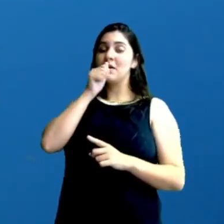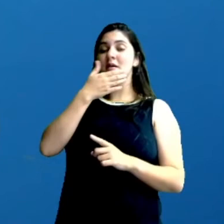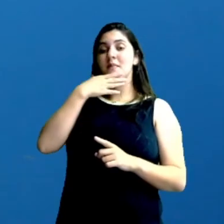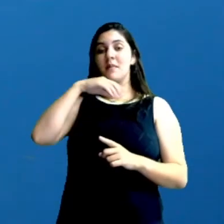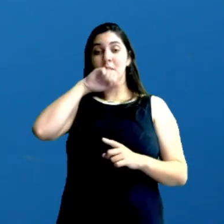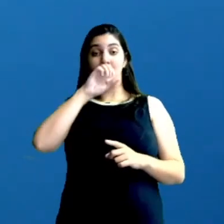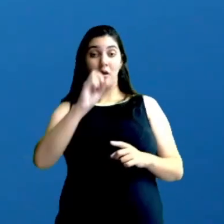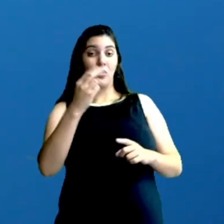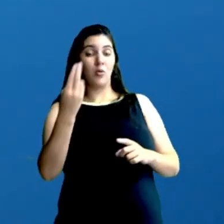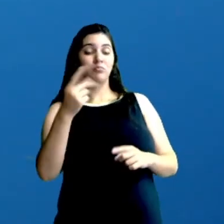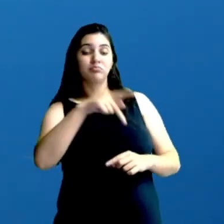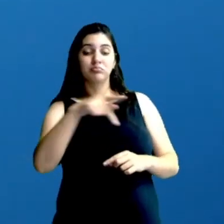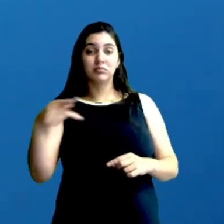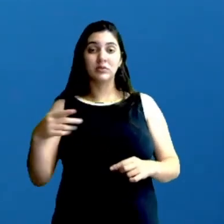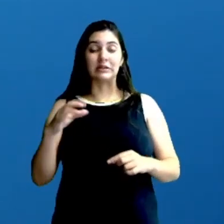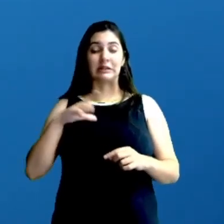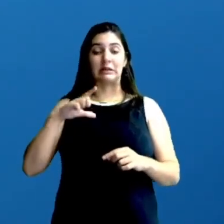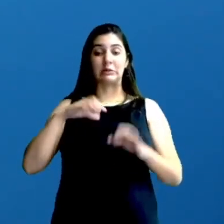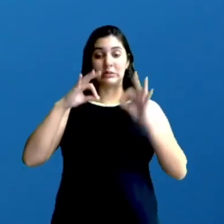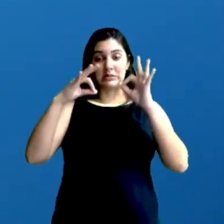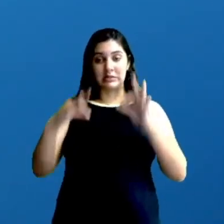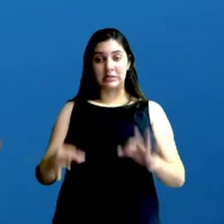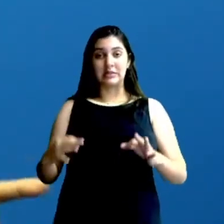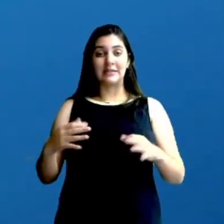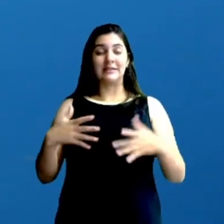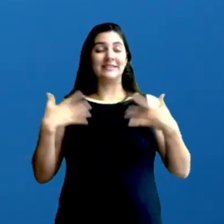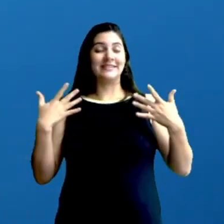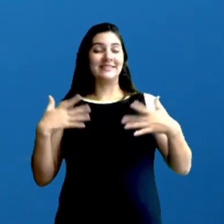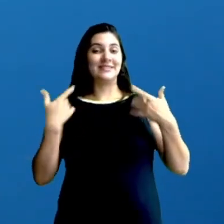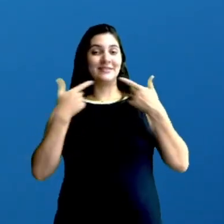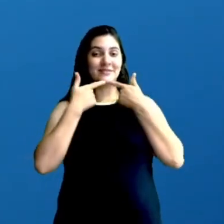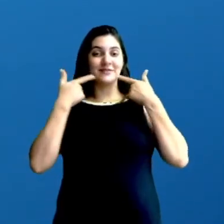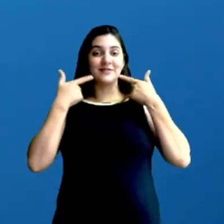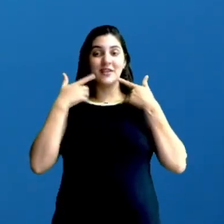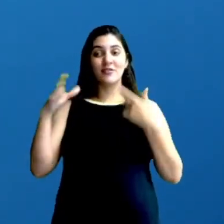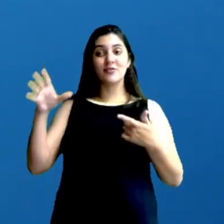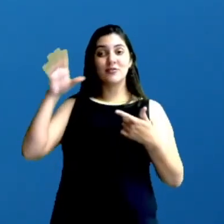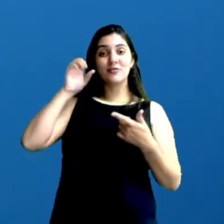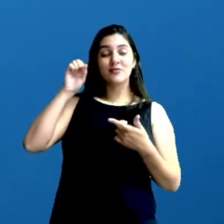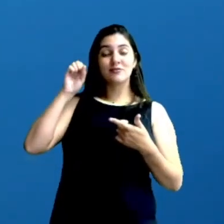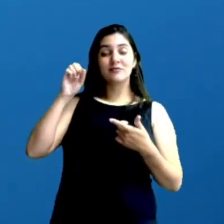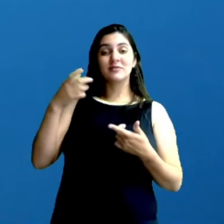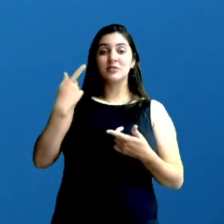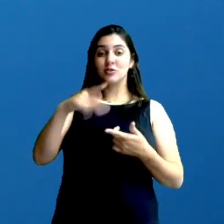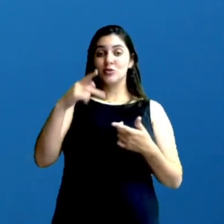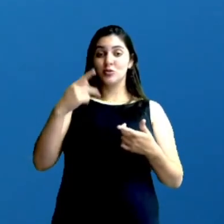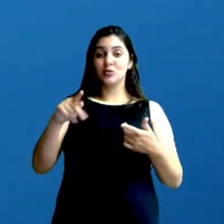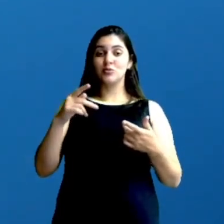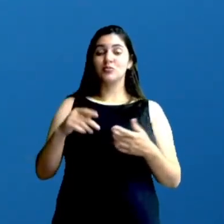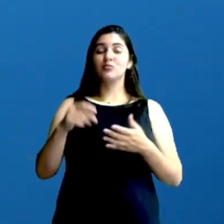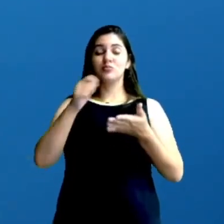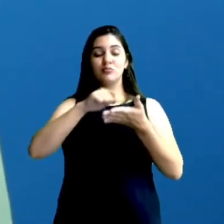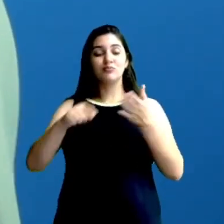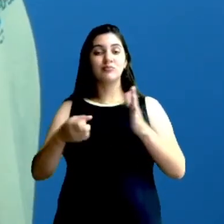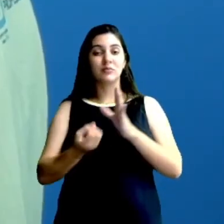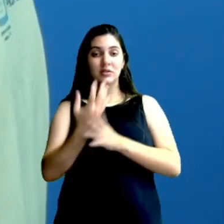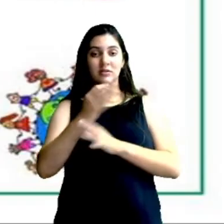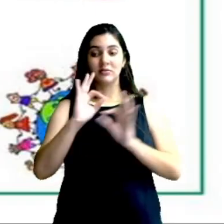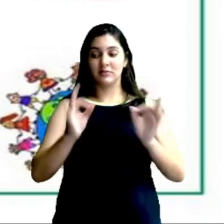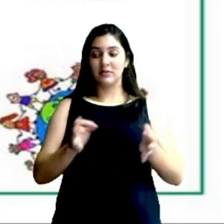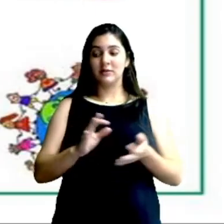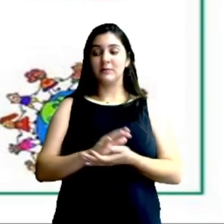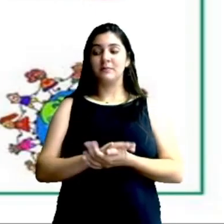mamãe passou professora tenho certeza que vai ficar super feliz de escutar sua produção Tá certo